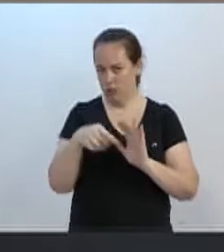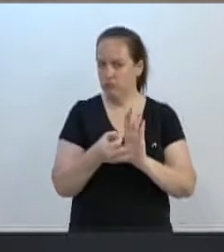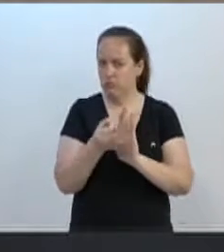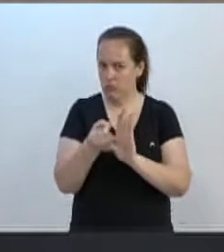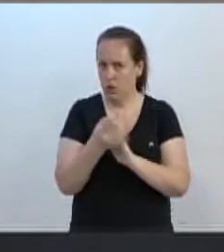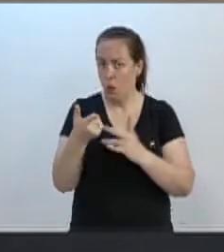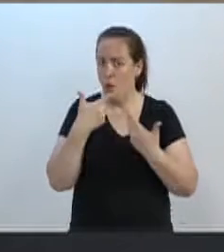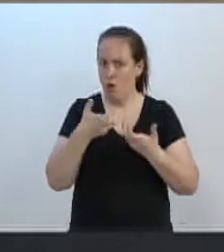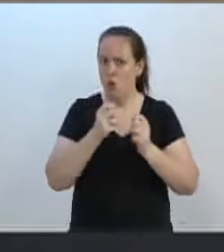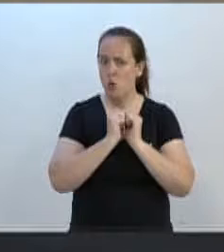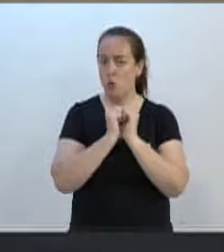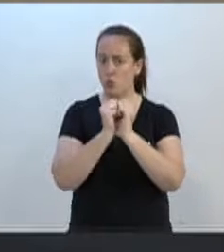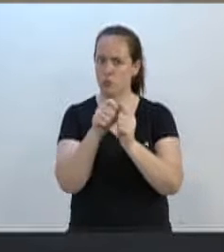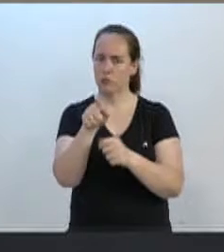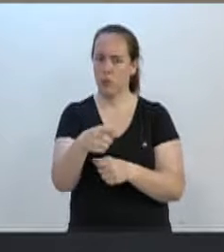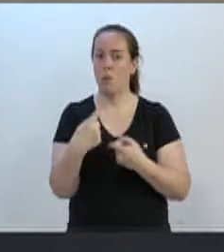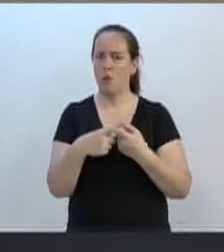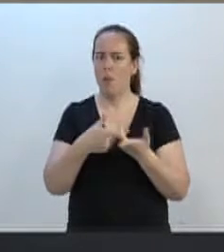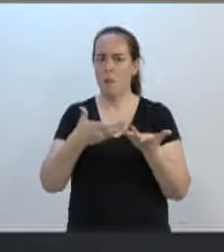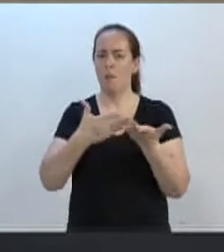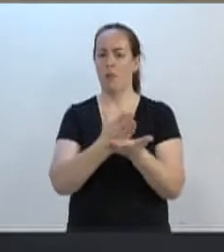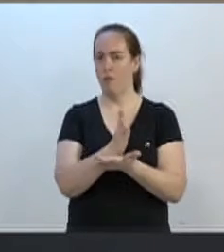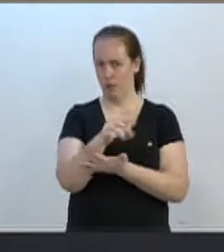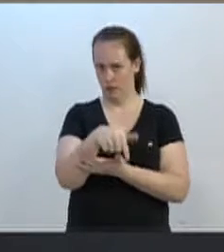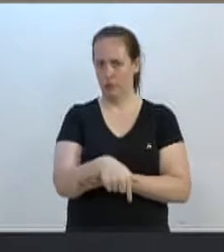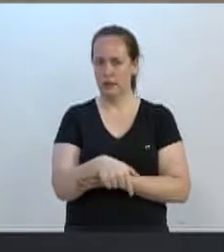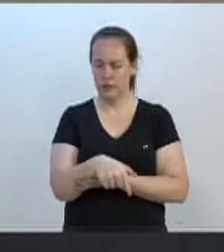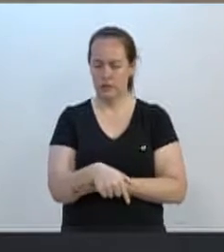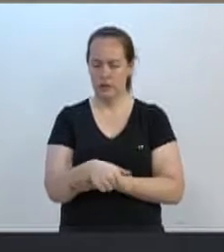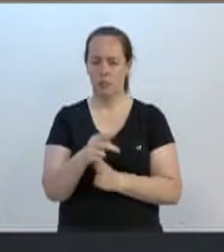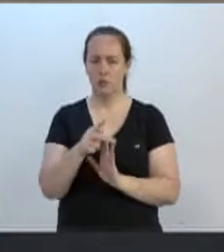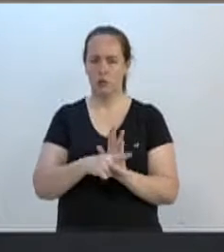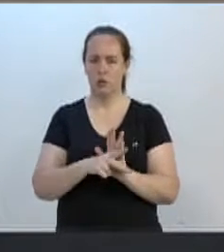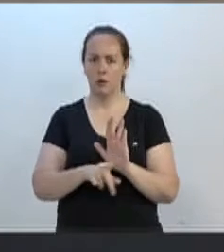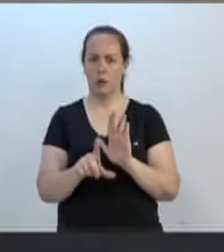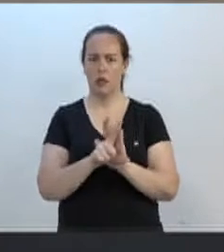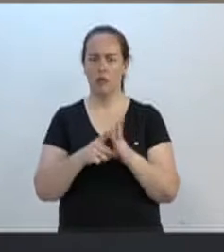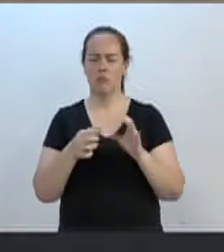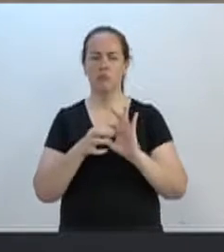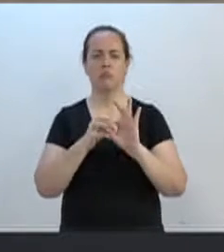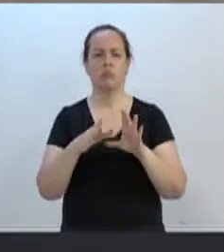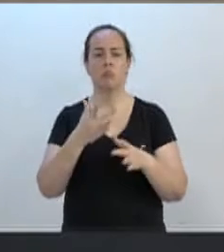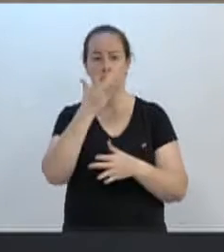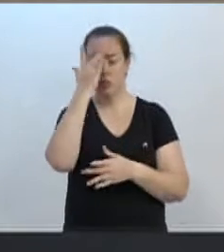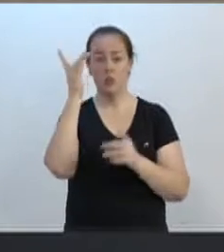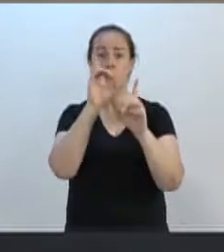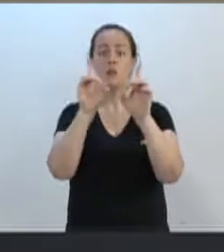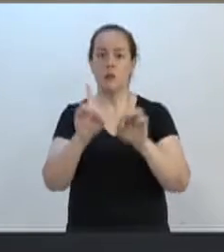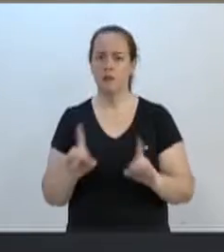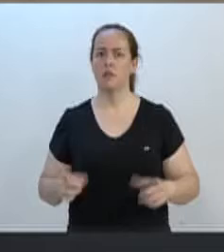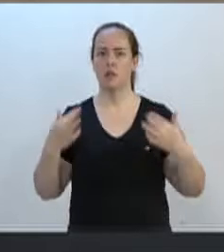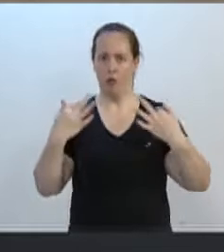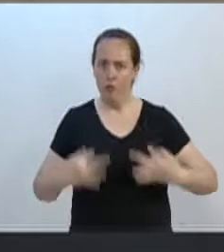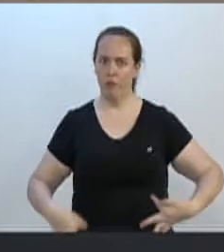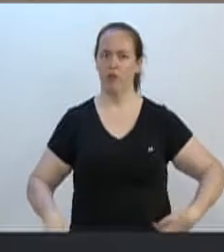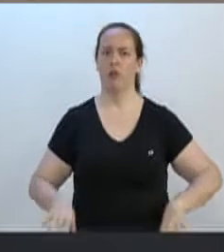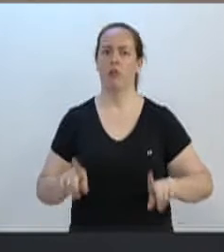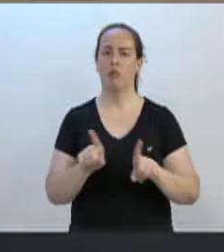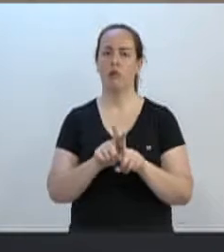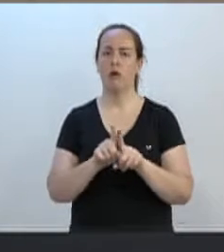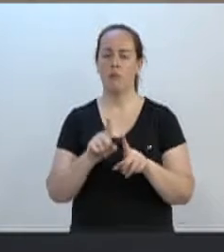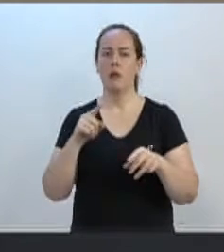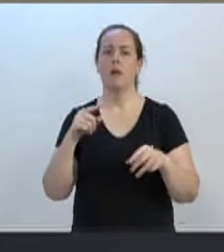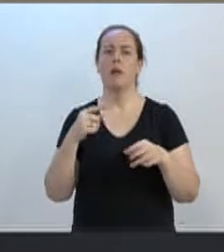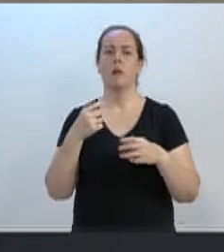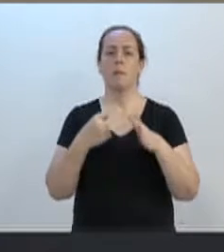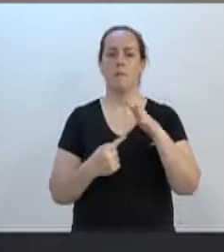com o senhor, porque foi aprovado por esta casa um projeto de lei que permite que as pessoas com deficiência física possam parar fora do ponto de